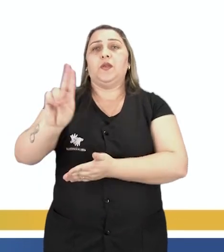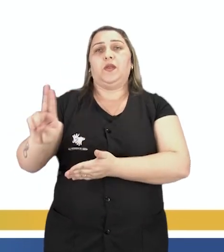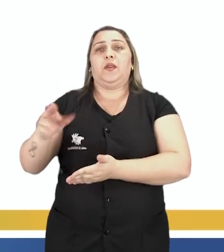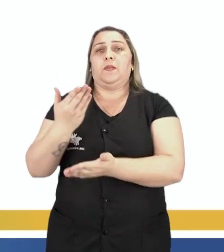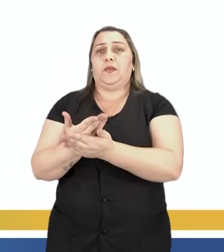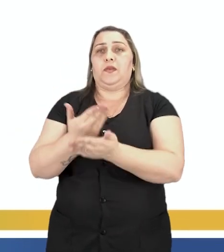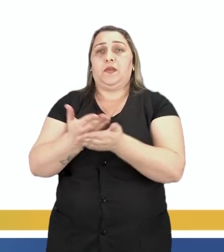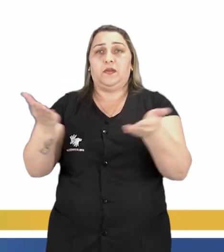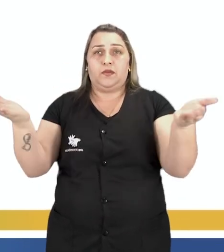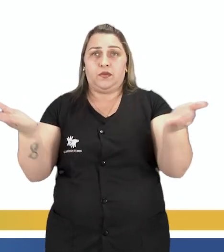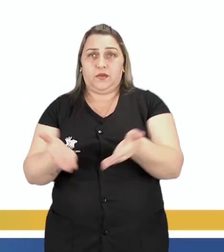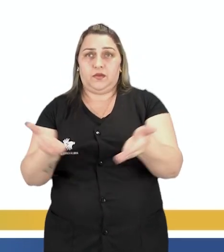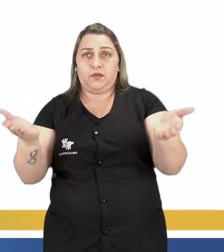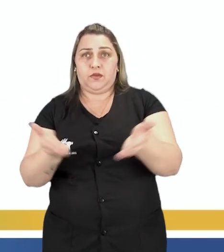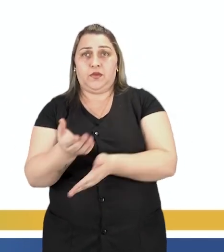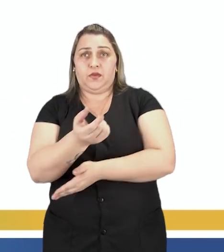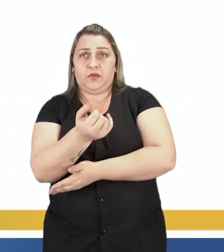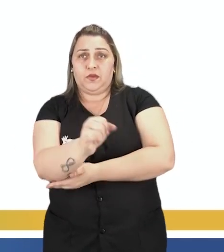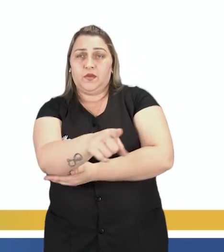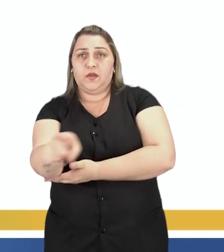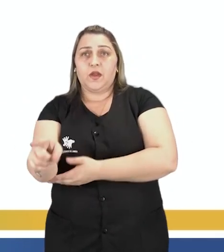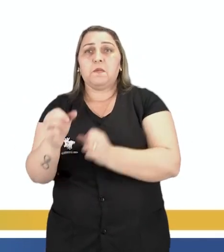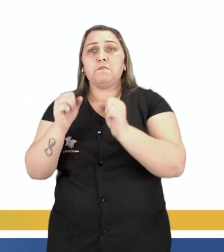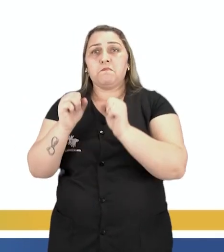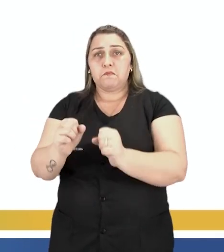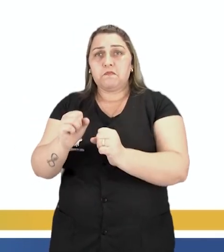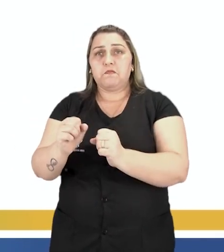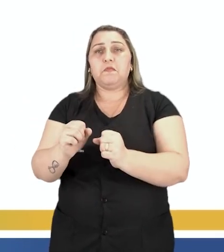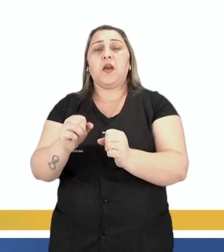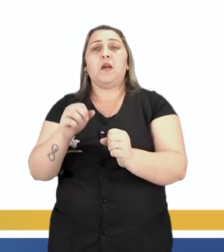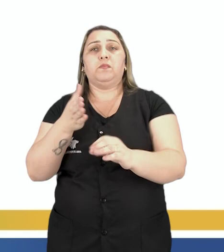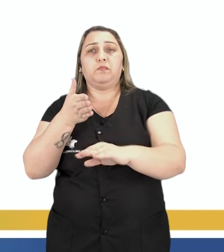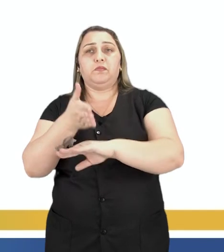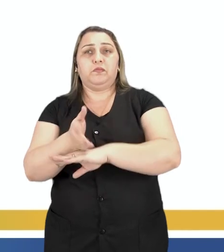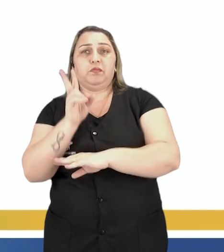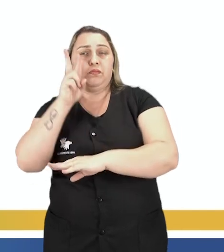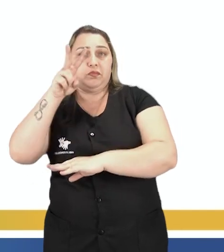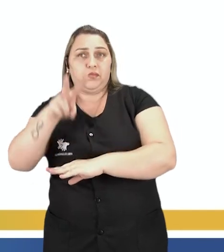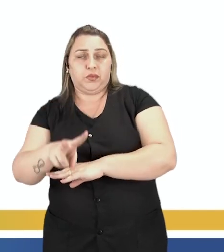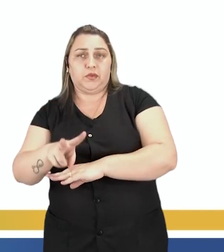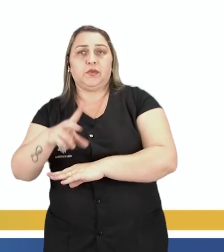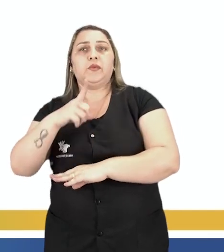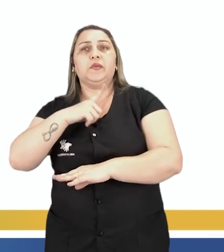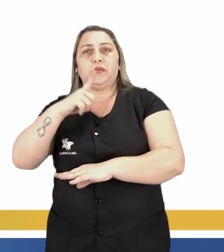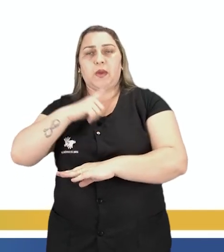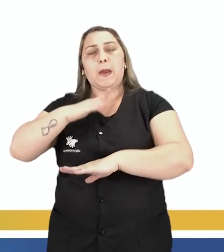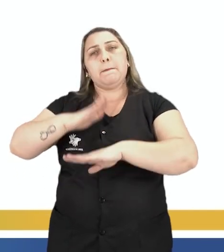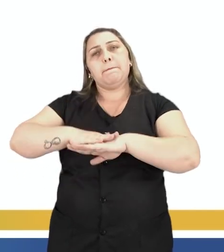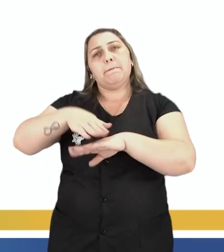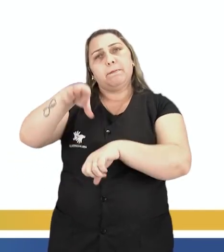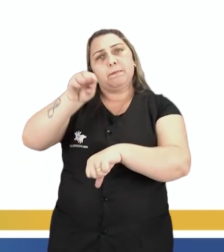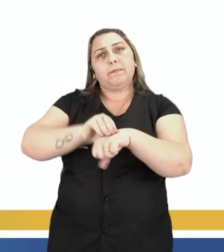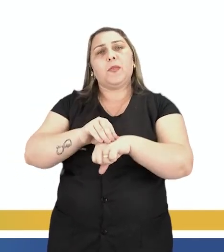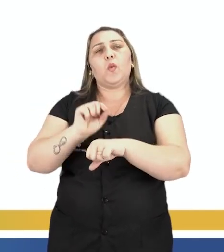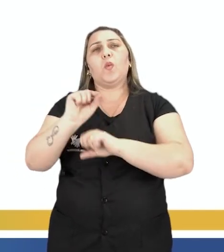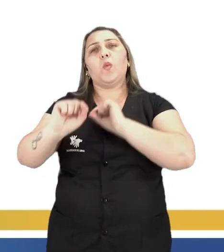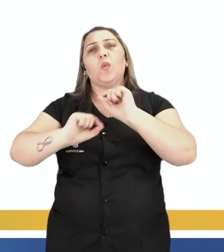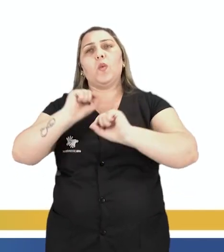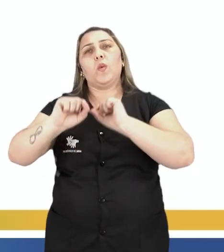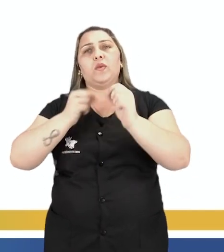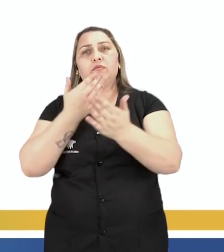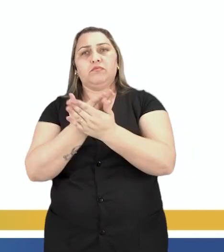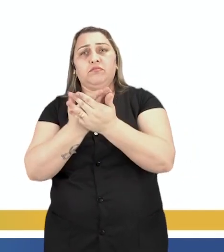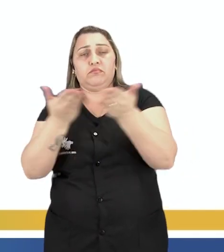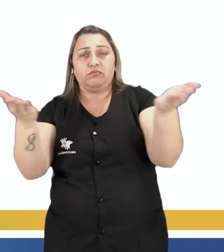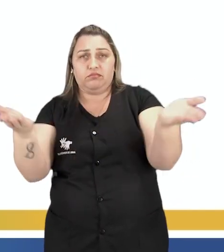de hoje, tá? Se vocês puderem, deem uma acessada, deem uma olhada para vocês terem um pouco mais de conhecimento sobre o que nós trabalhamos aqui